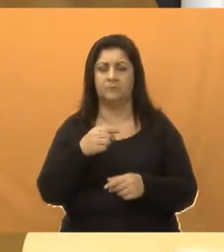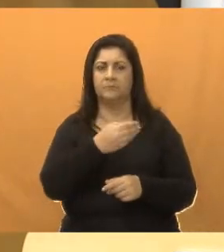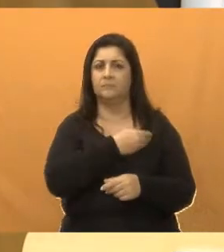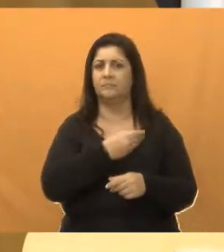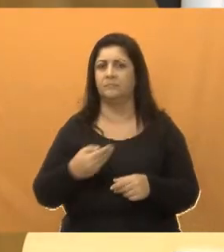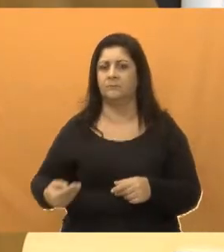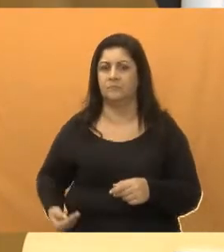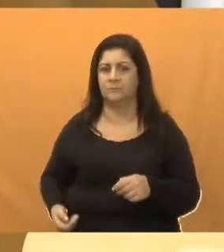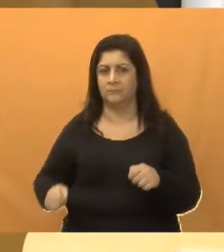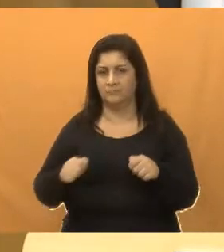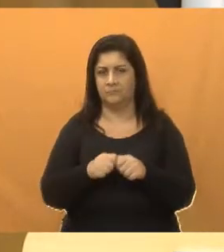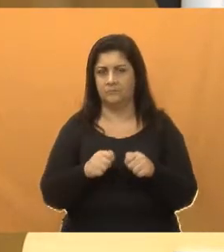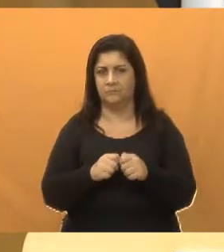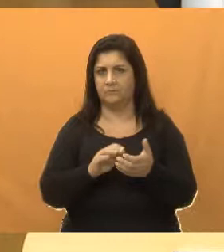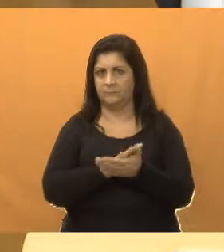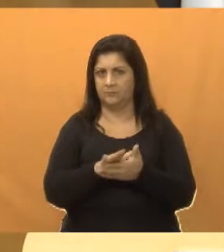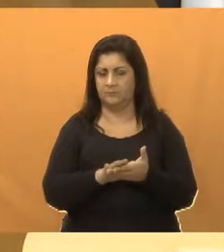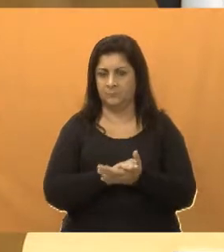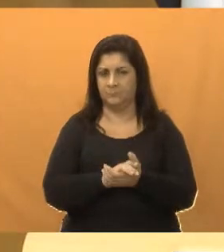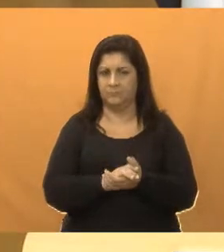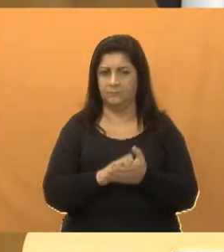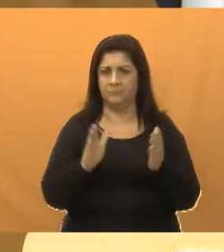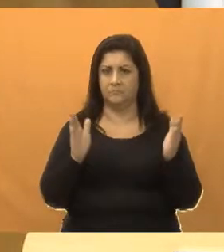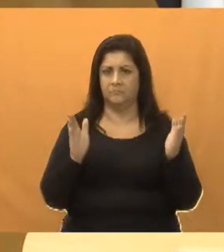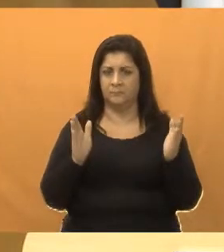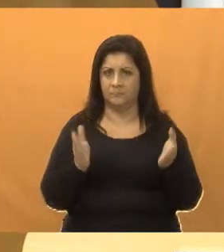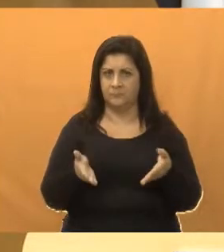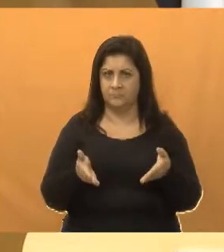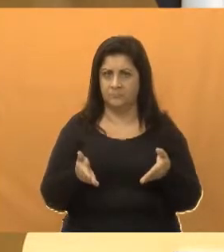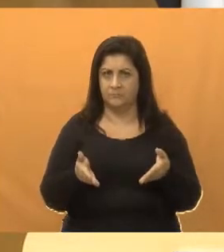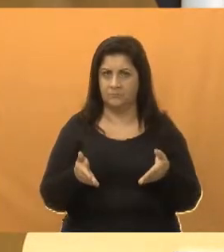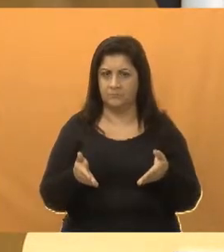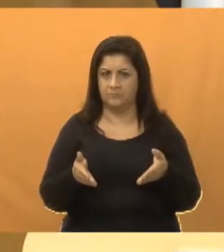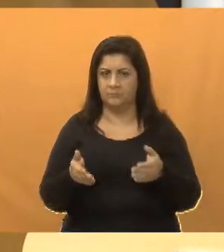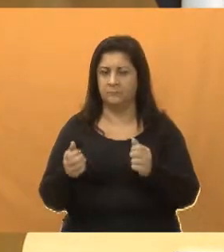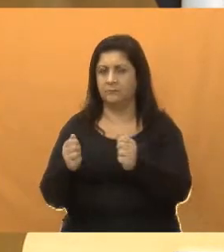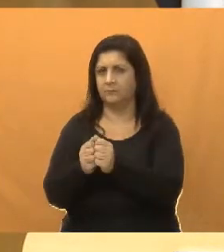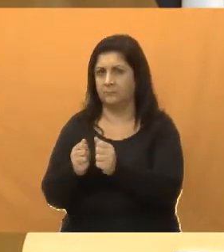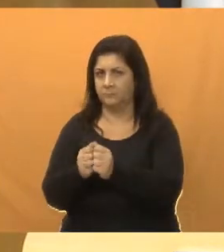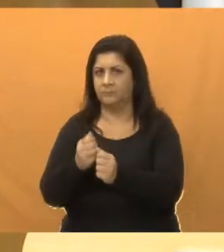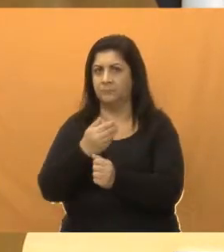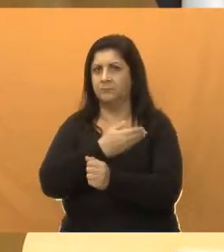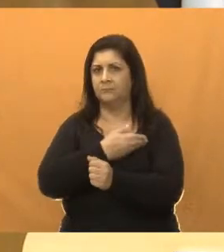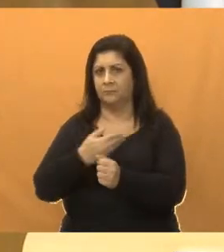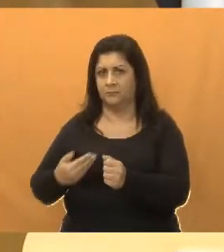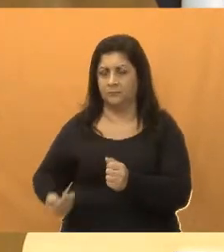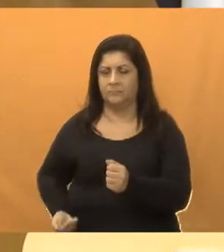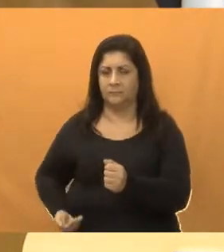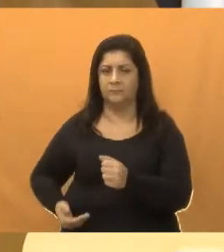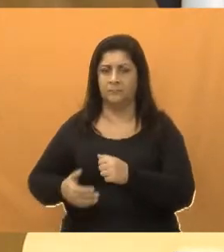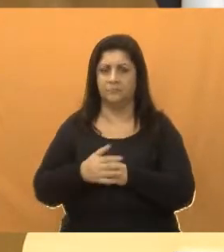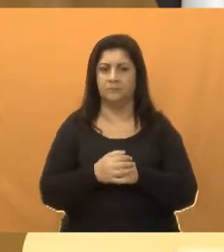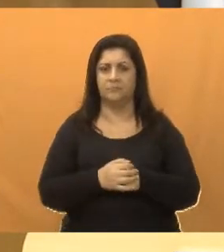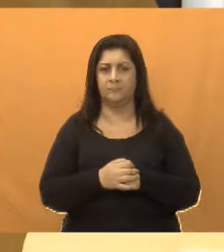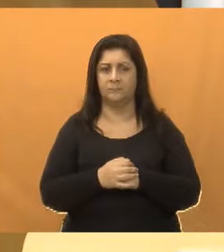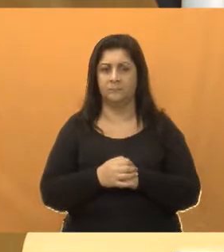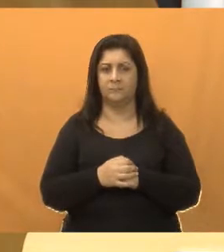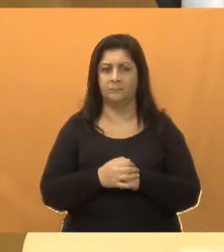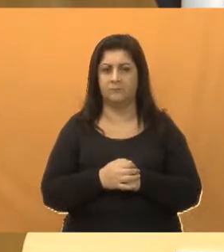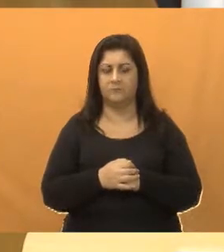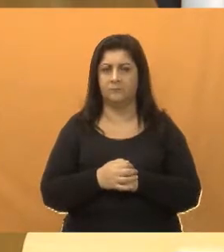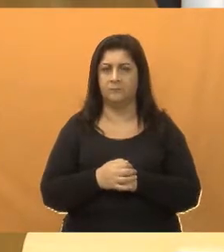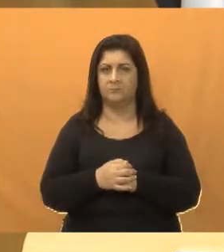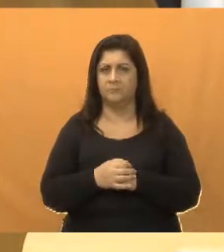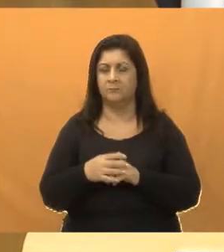fazendo nada, eu, como hoje, um vereador da ação do lado do governo, que hoje está aqui do governo de Isaías, faço parte